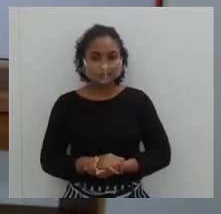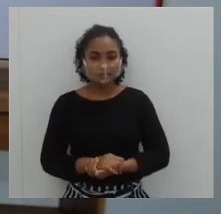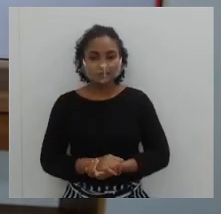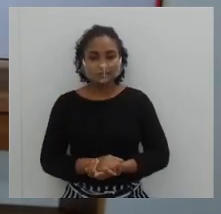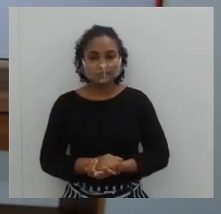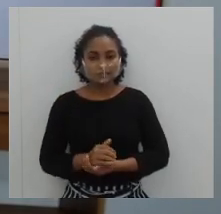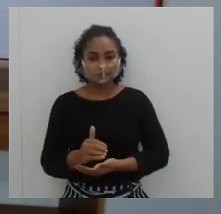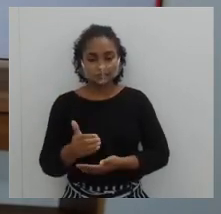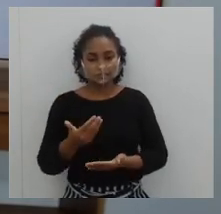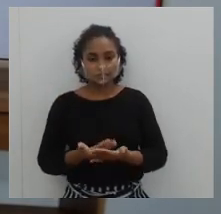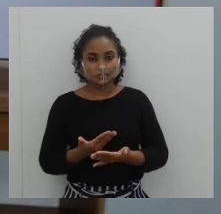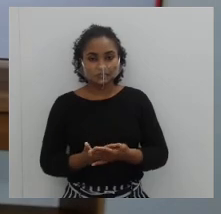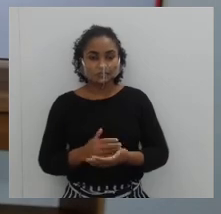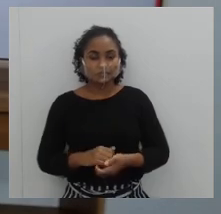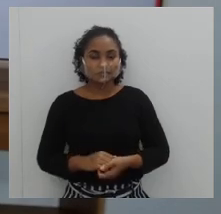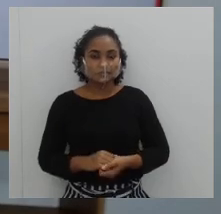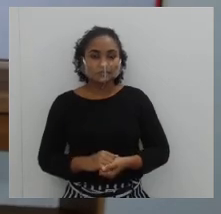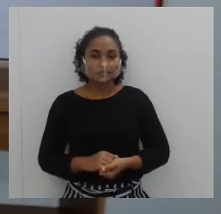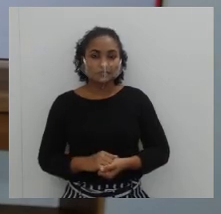Vamos para a próxima.